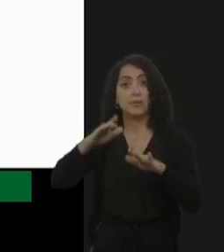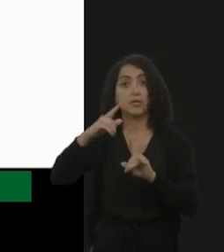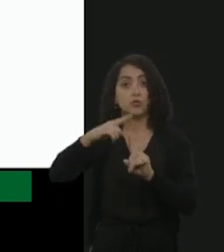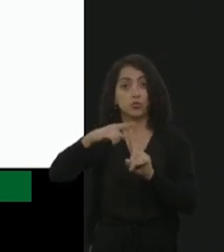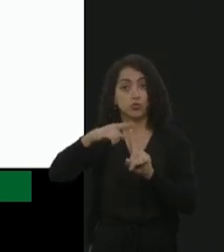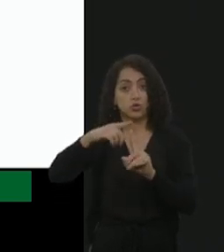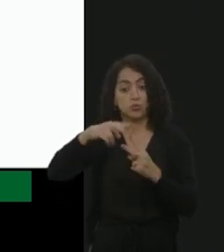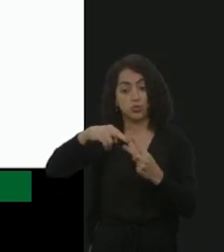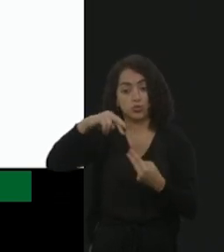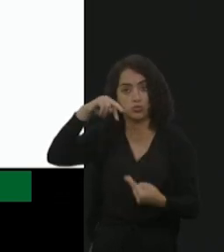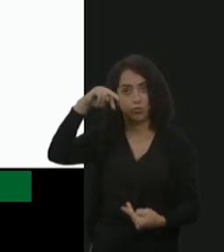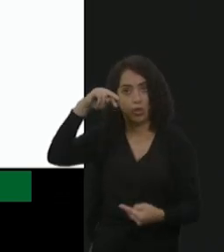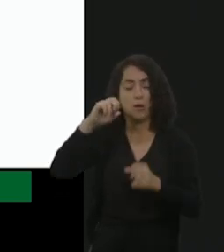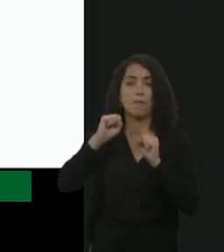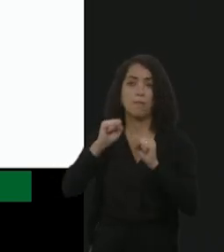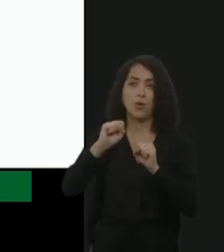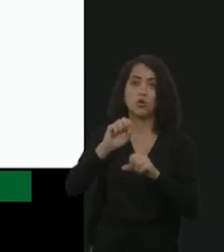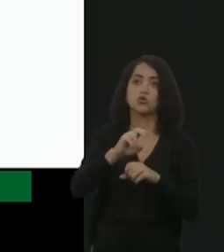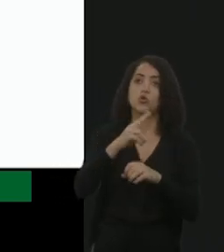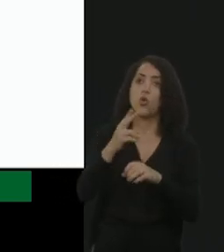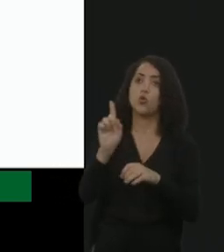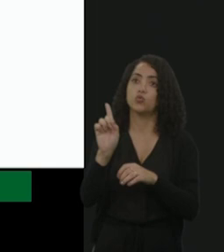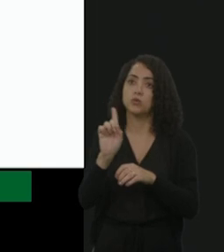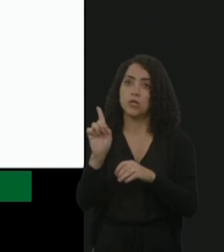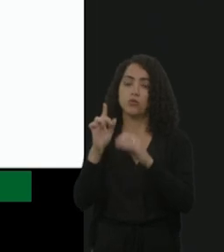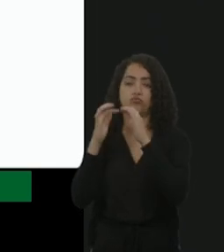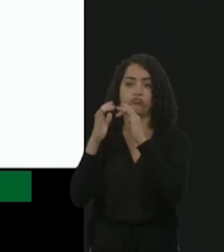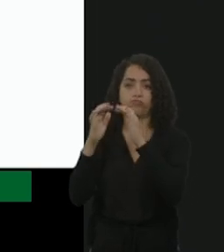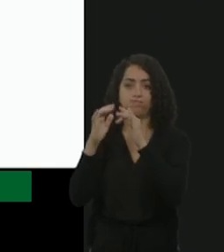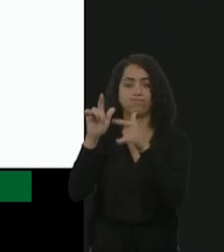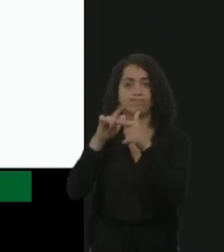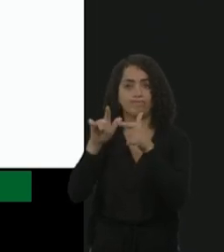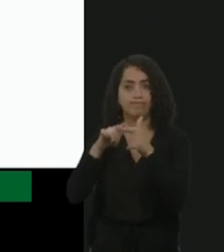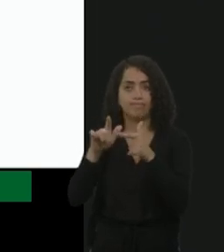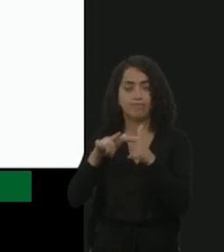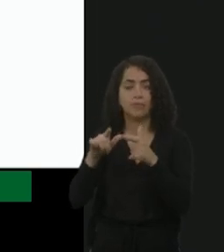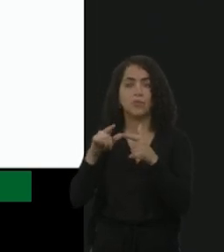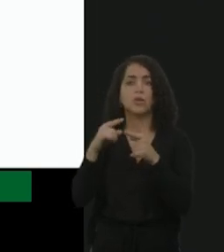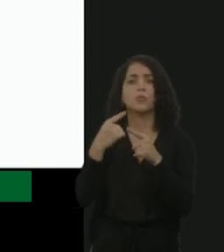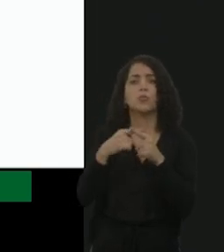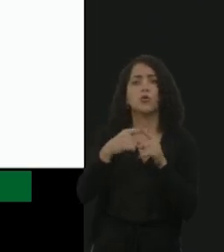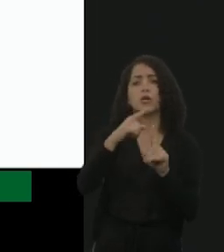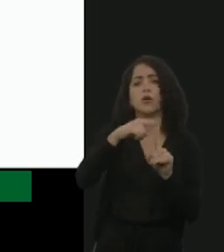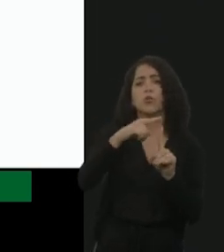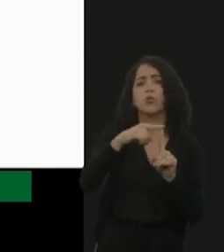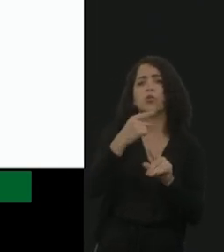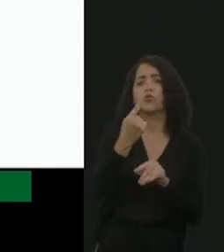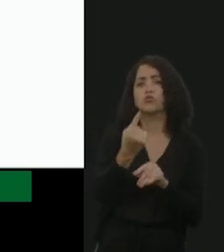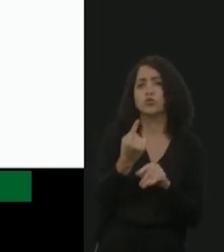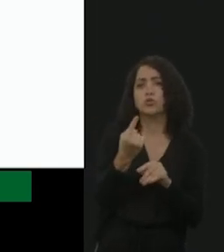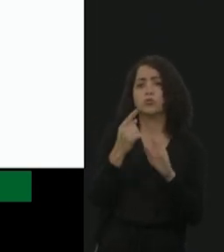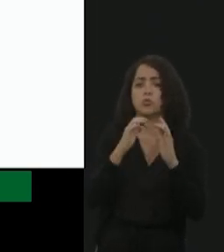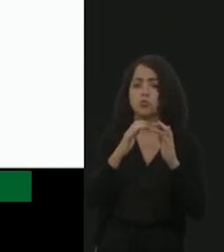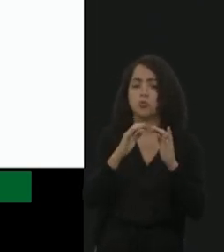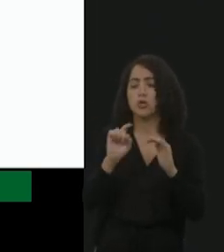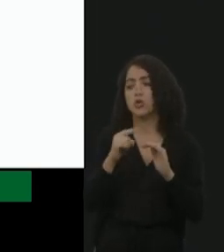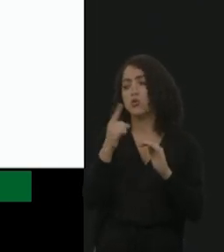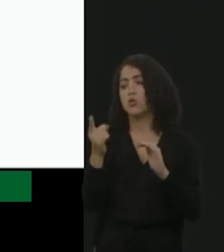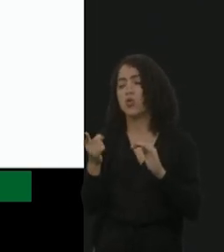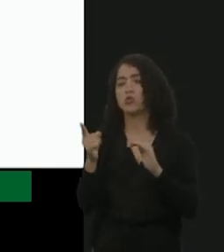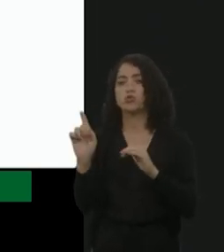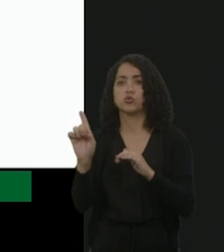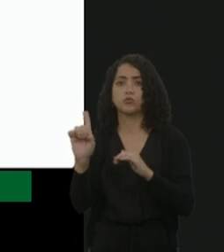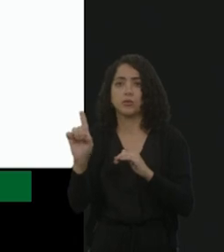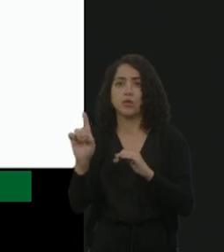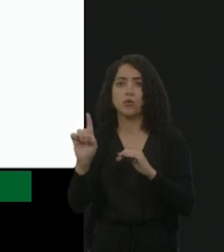que eu tenho, eu posso ter ou não acometimento neurológico. Por que eu vou ter um tipo de Niemann-Pick que tem acometimento neurológico e outro não? O que é